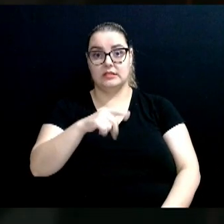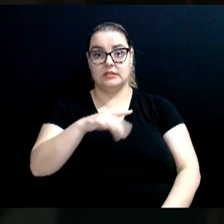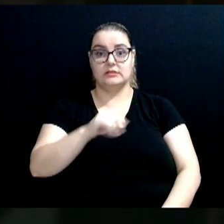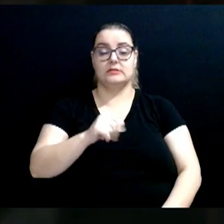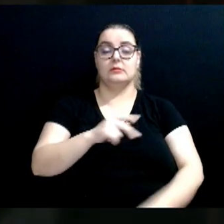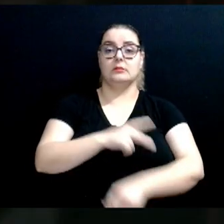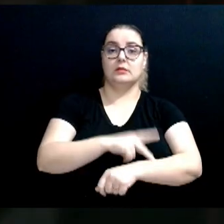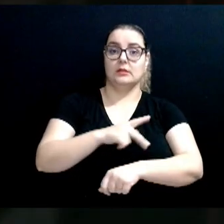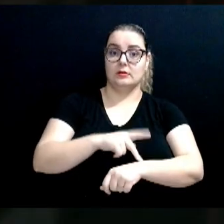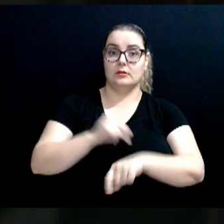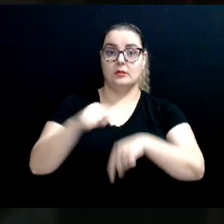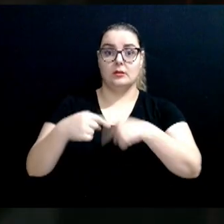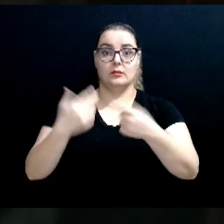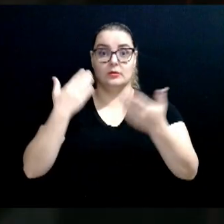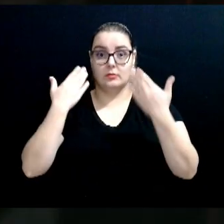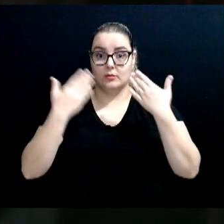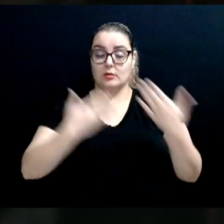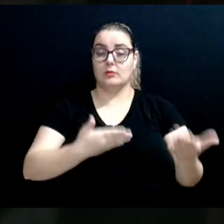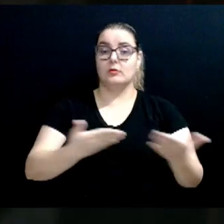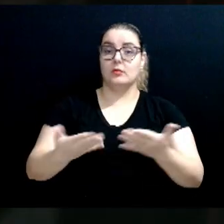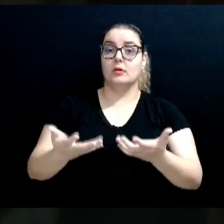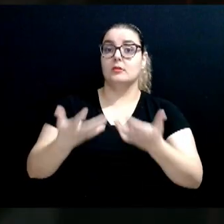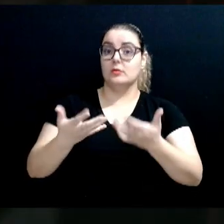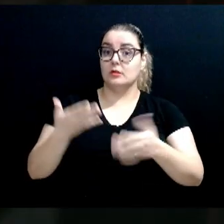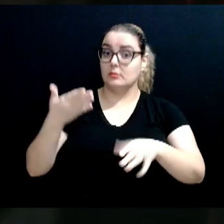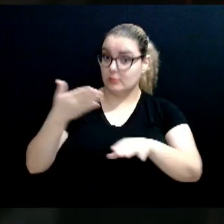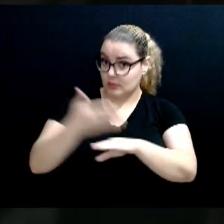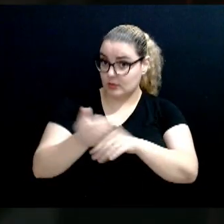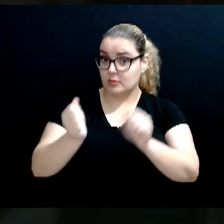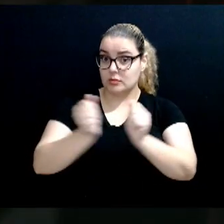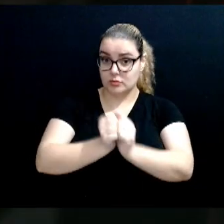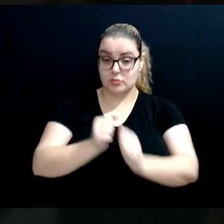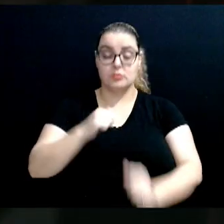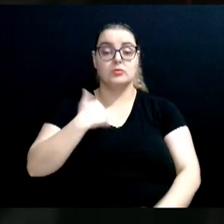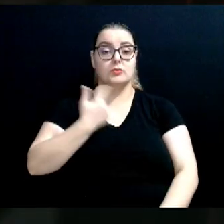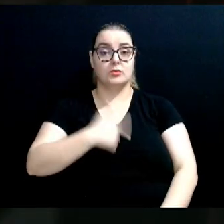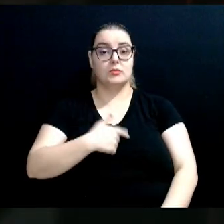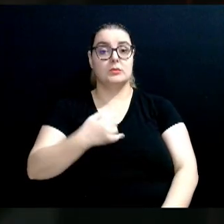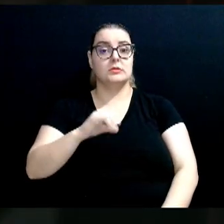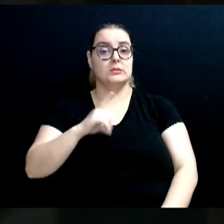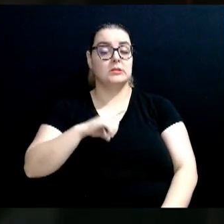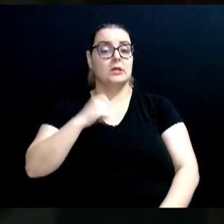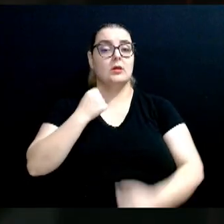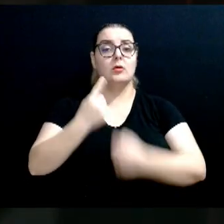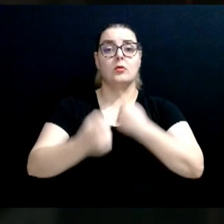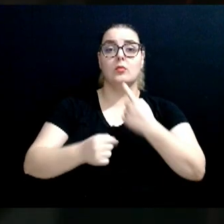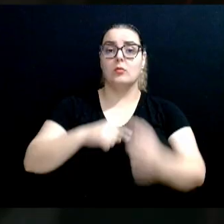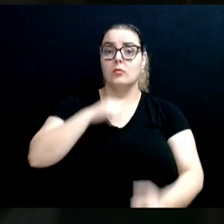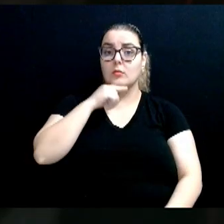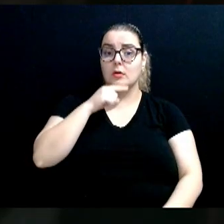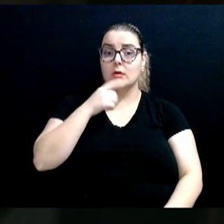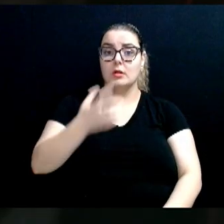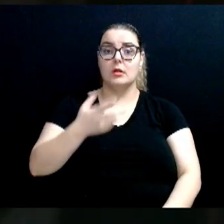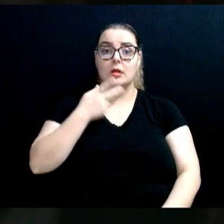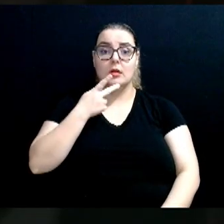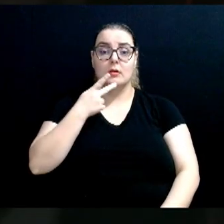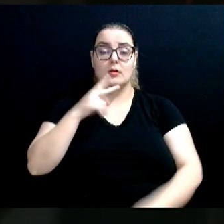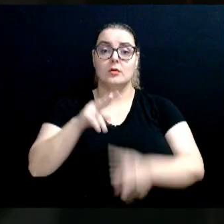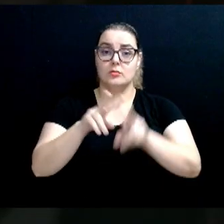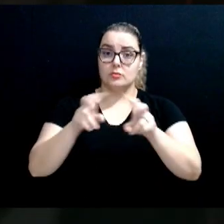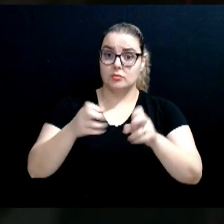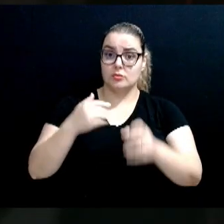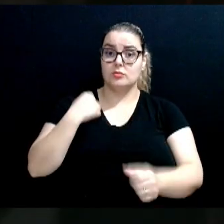vamos apresentá-las. Eu gostaria que você participasse com a gente. Se você tem alguma dúvida, se você quer falar sobre esse assunto